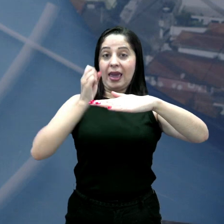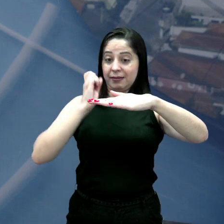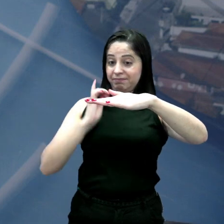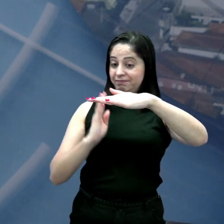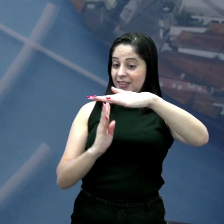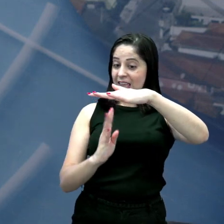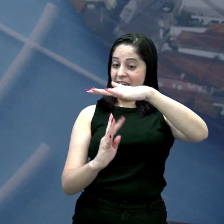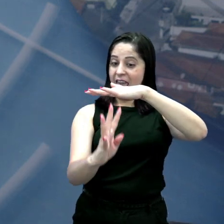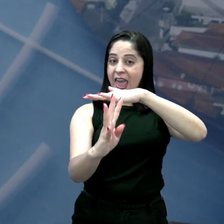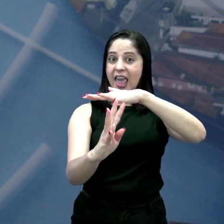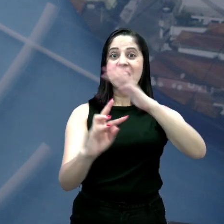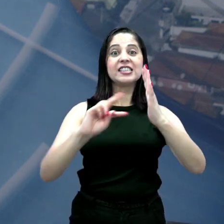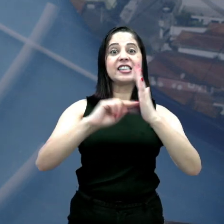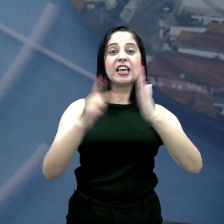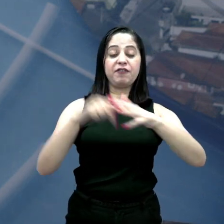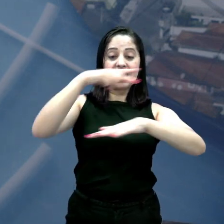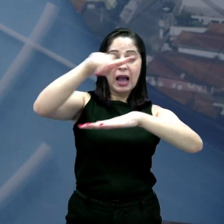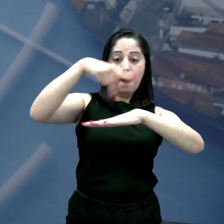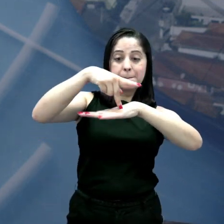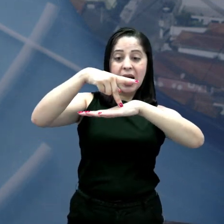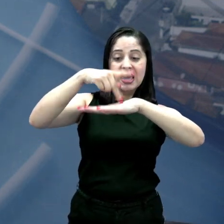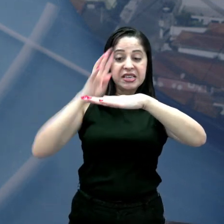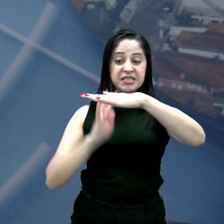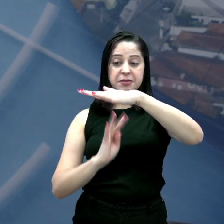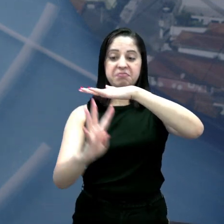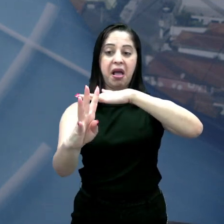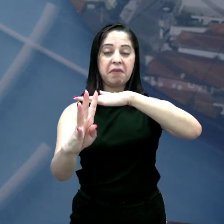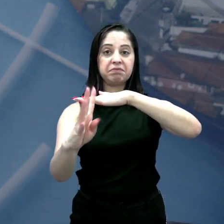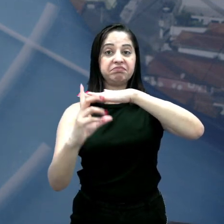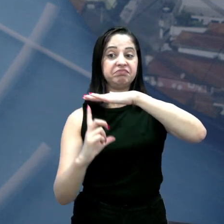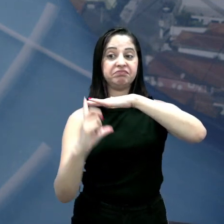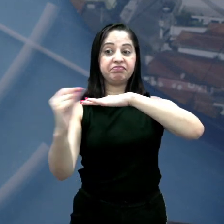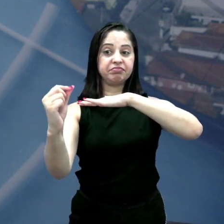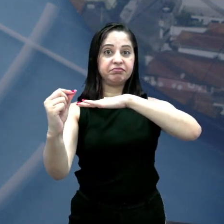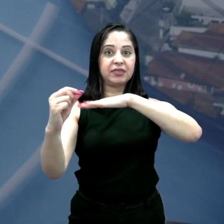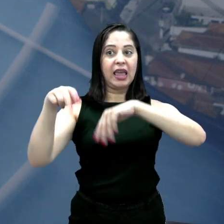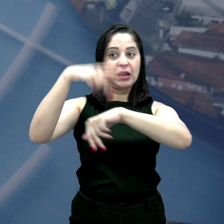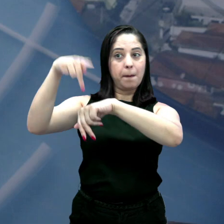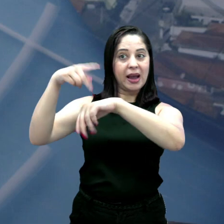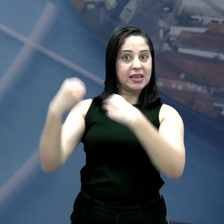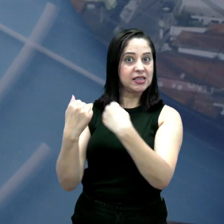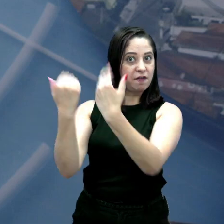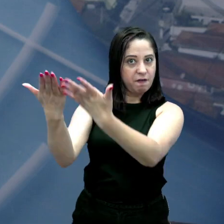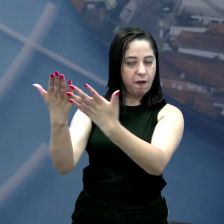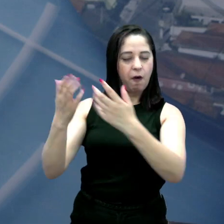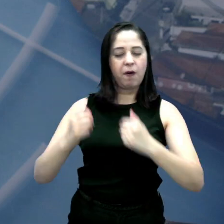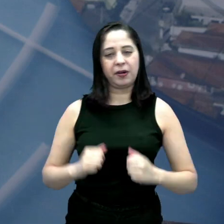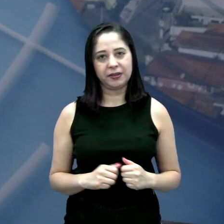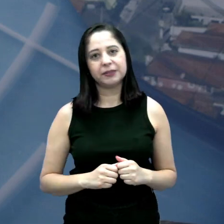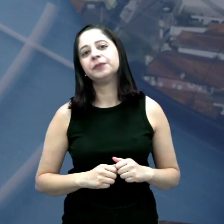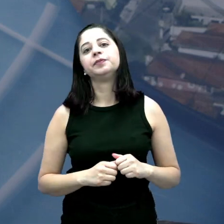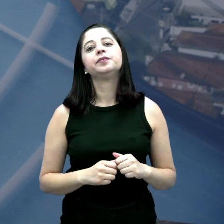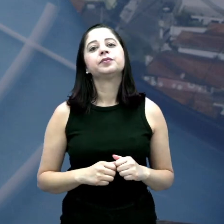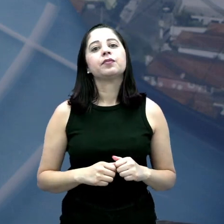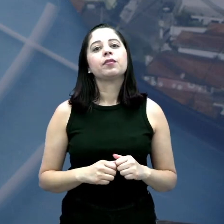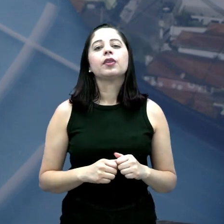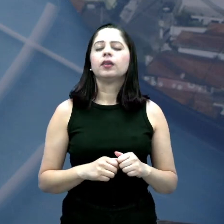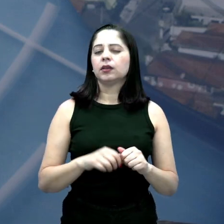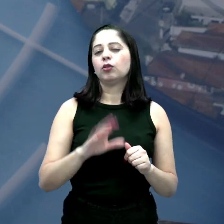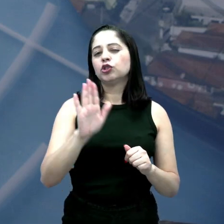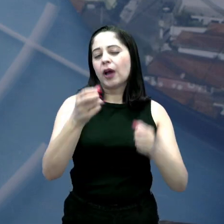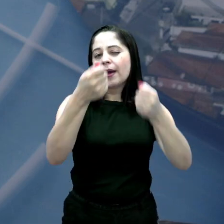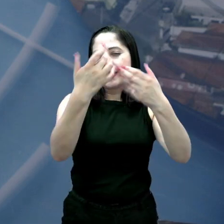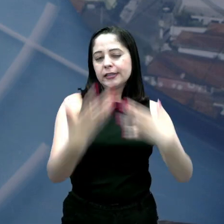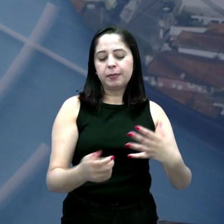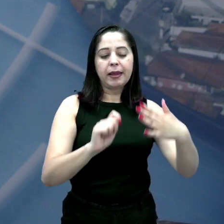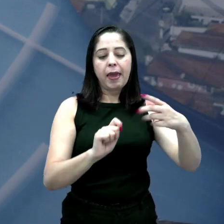emigração é o ato de sair de um país para se reestabelecer em outro. Então a gente fez aí essa breve